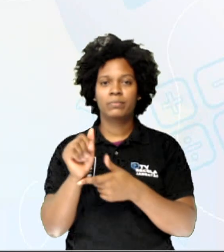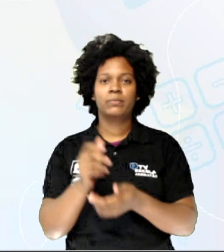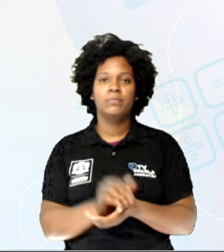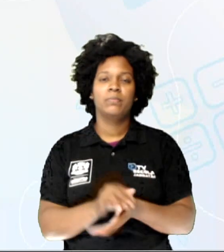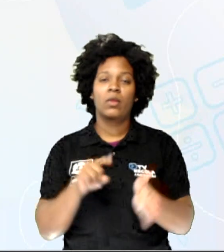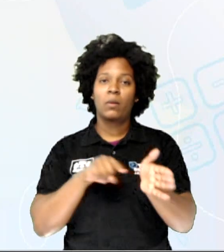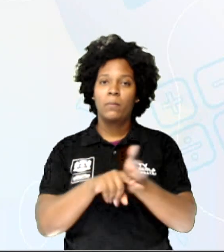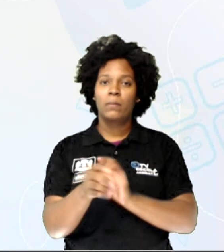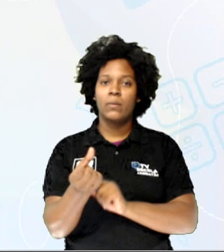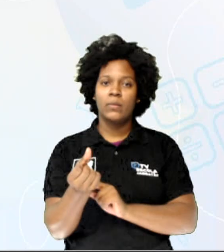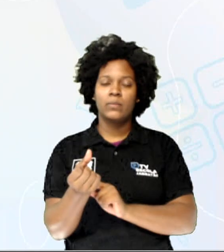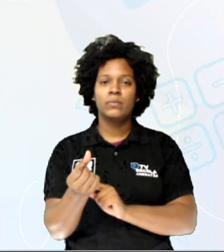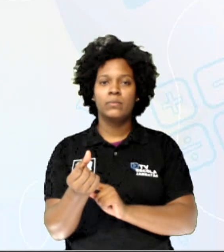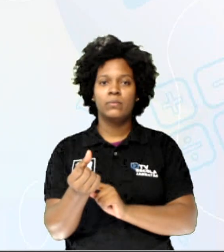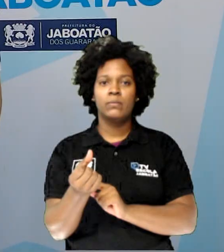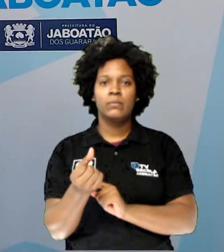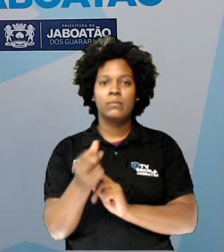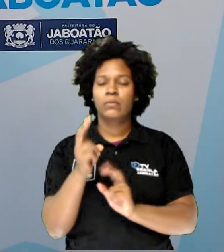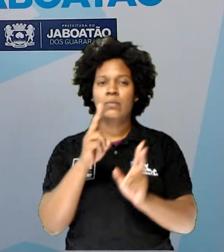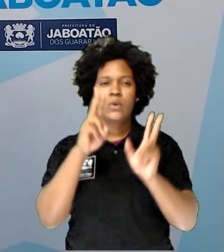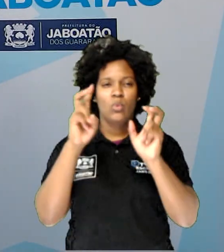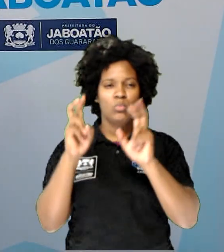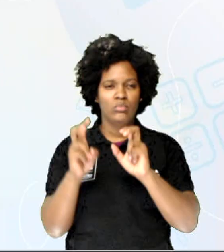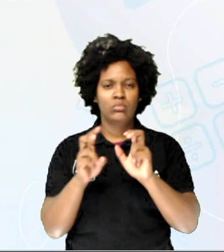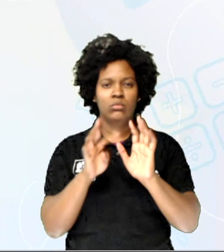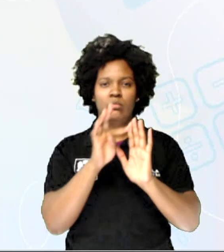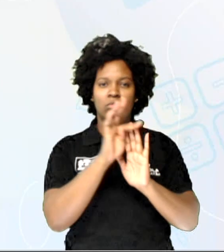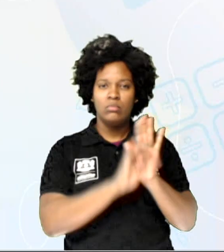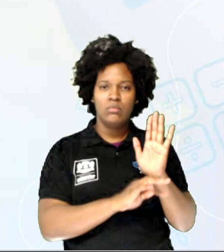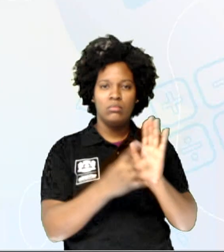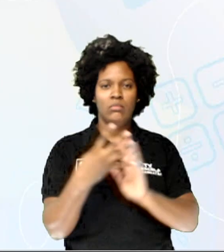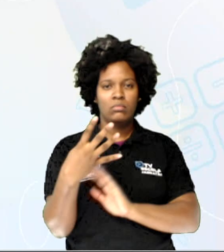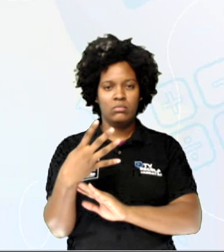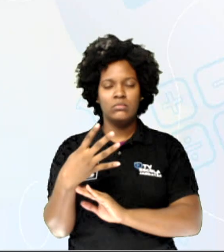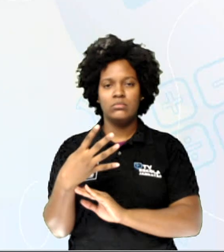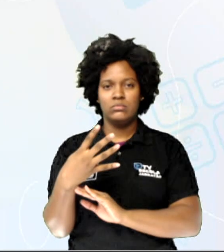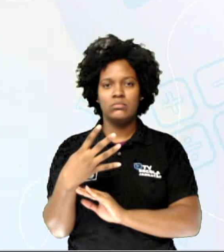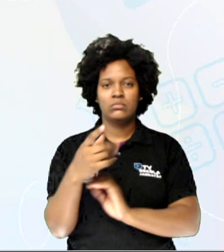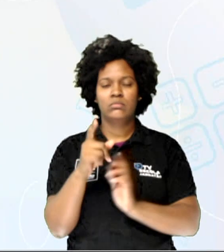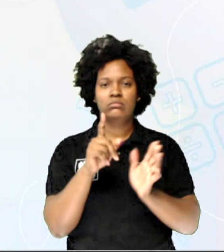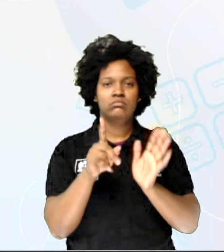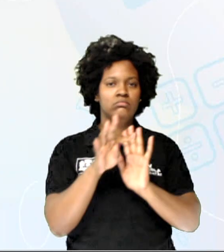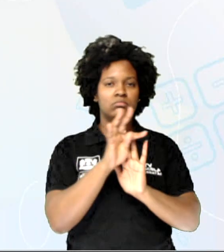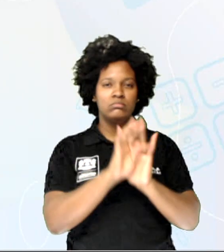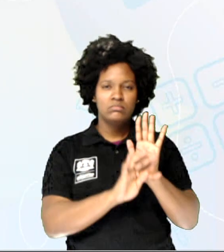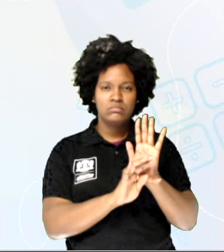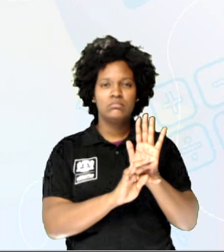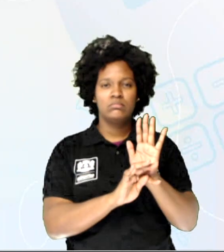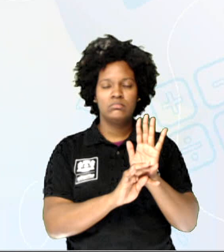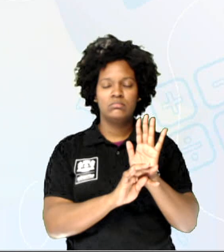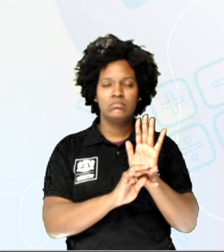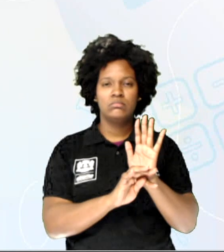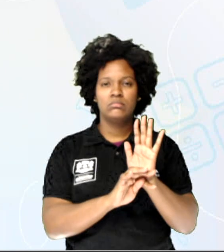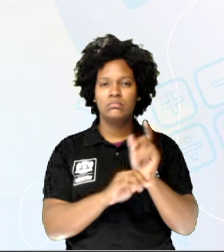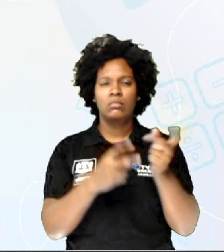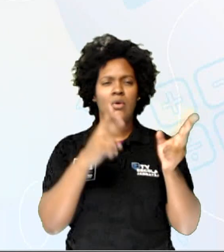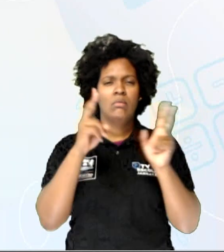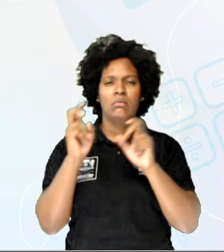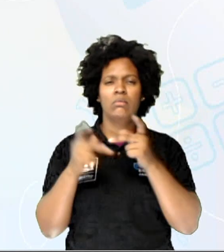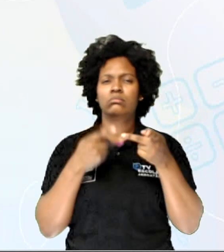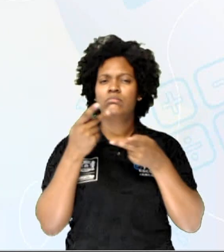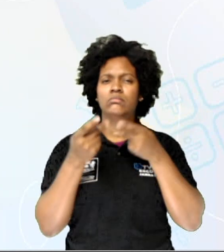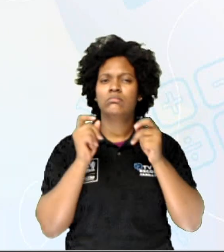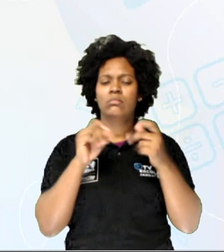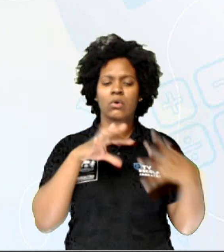questão 6, que vai utilizar o texto 4. Esse texto aí, da Rosiana Murray, fala sobre